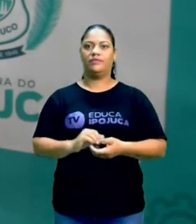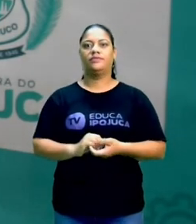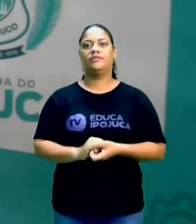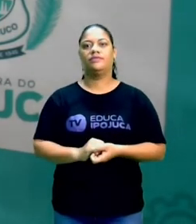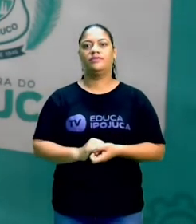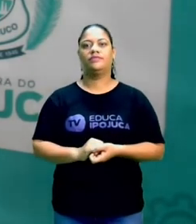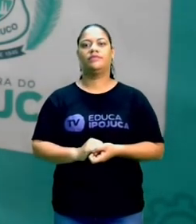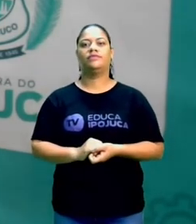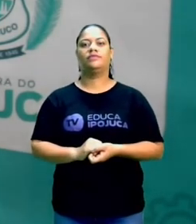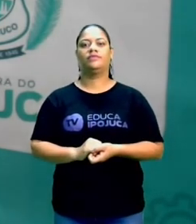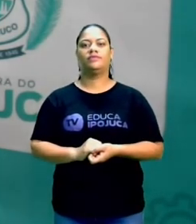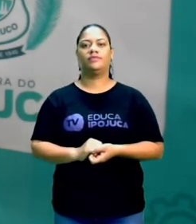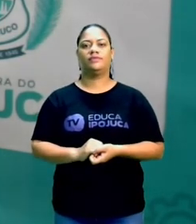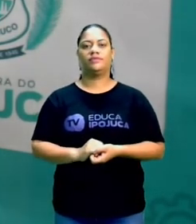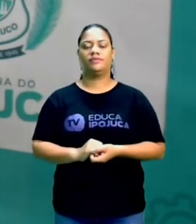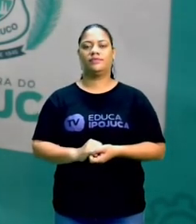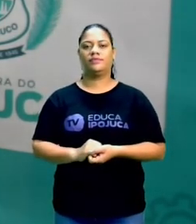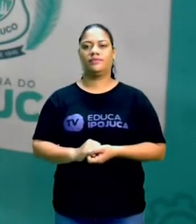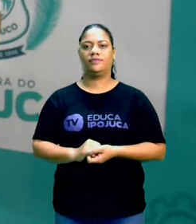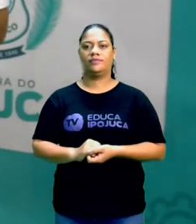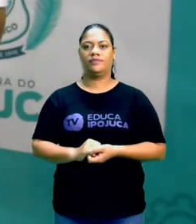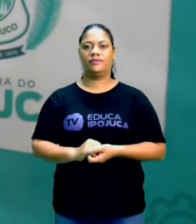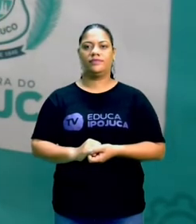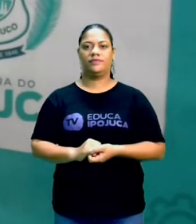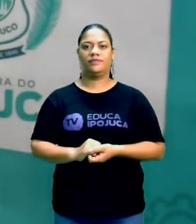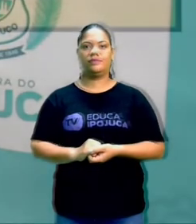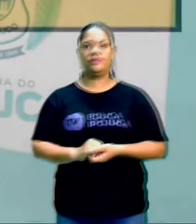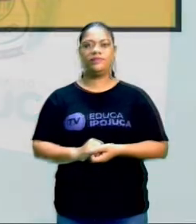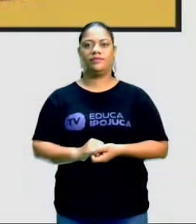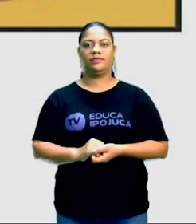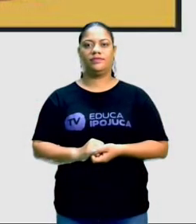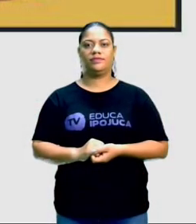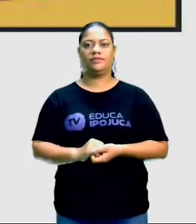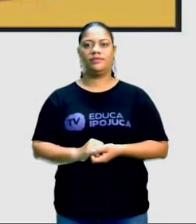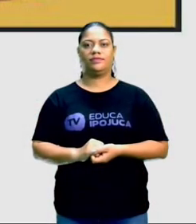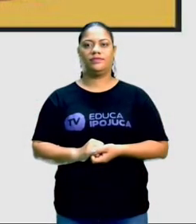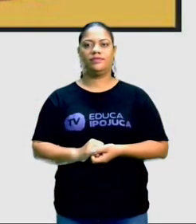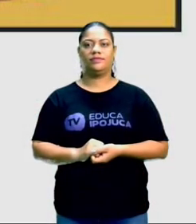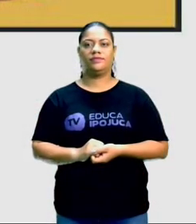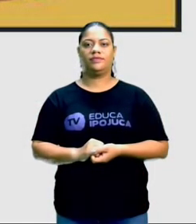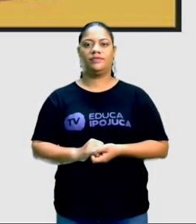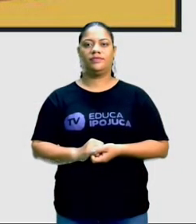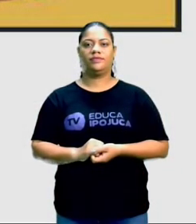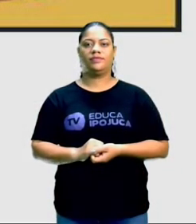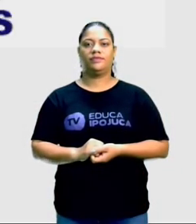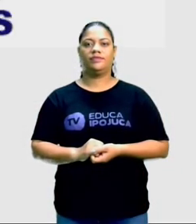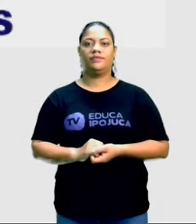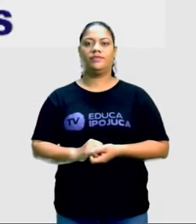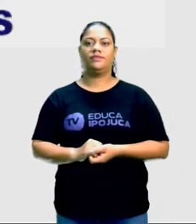campo terrestre. Olha aqui, mais outra visualização de gnomo.